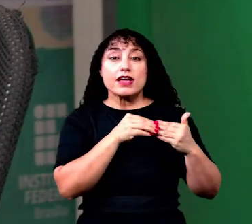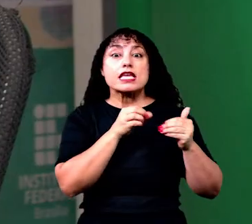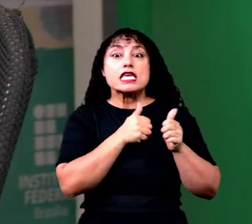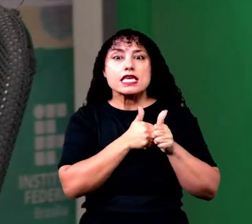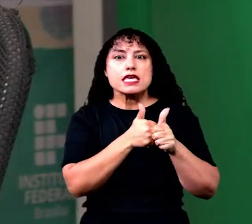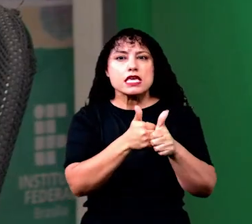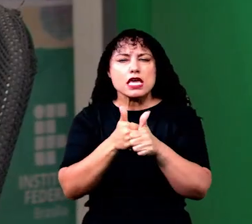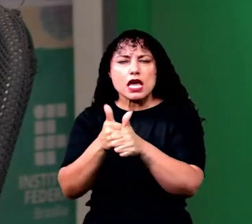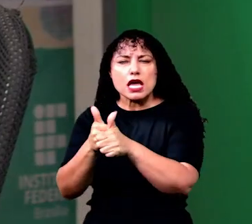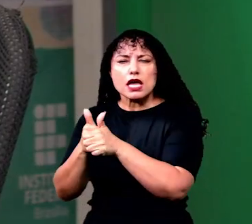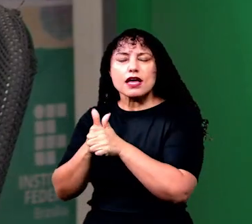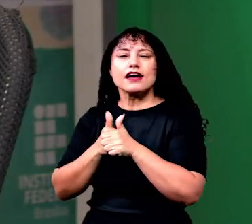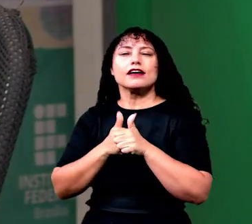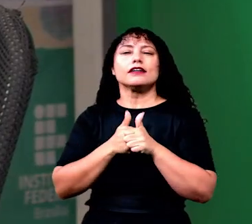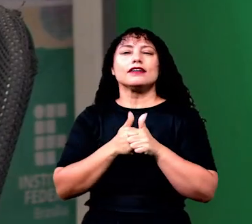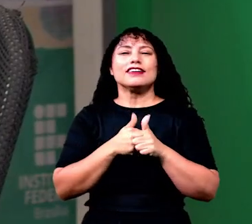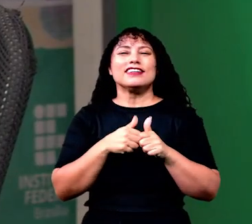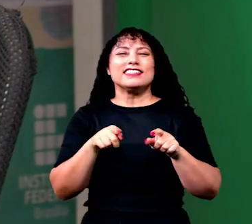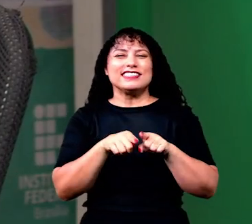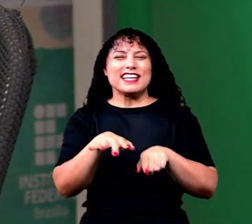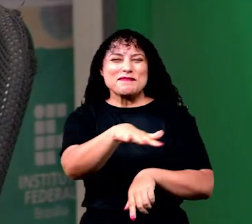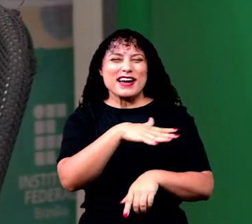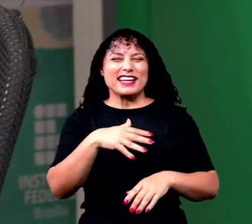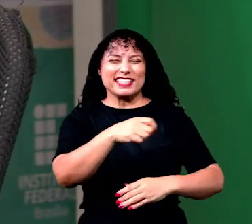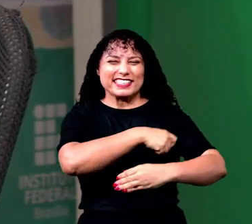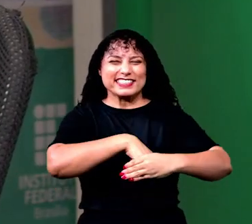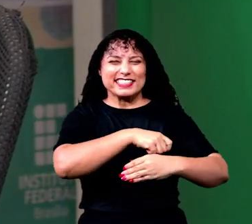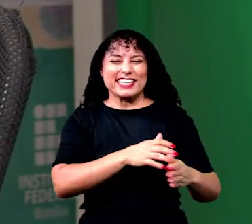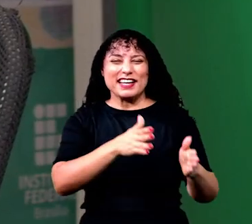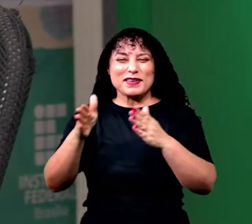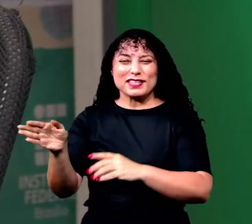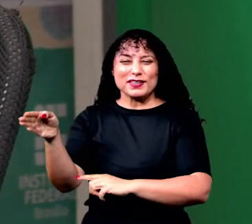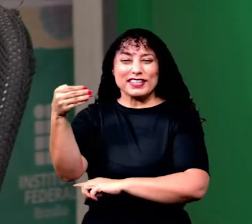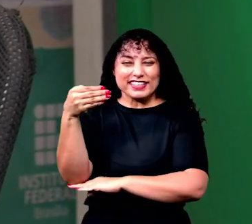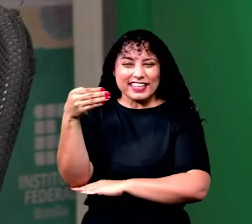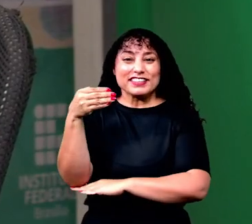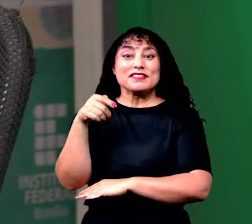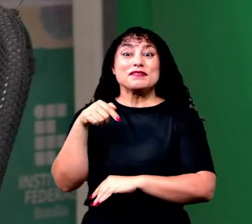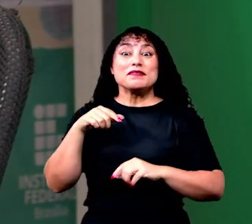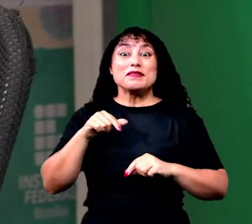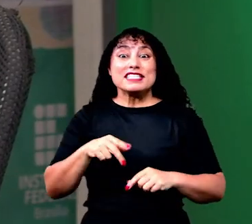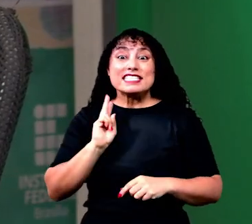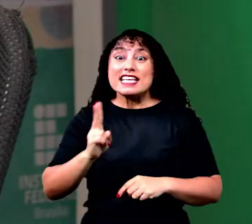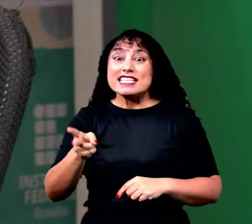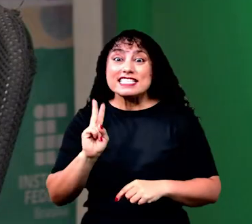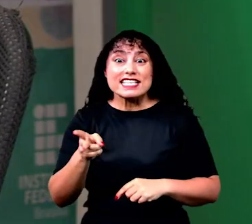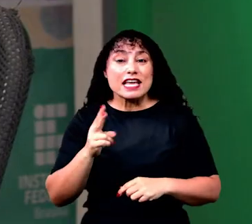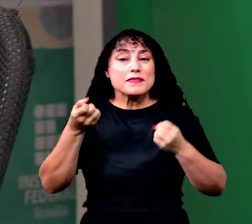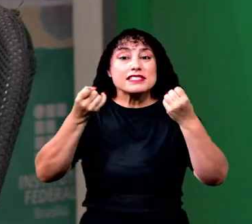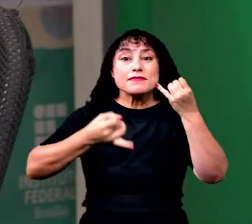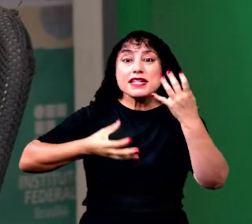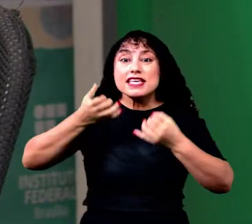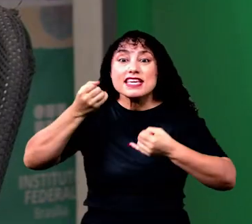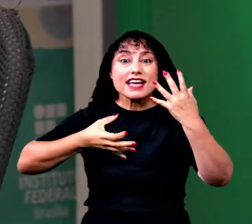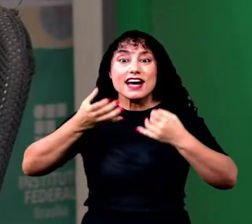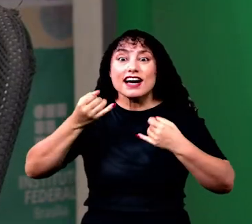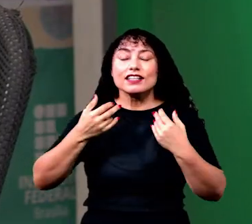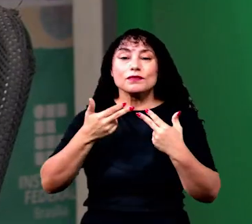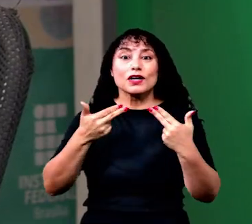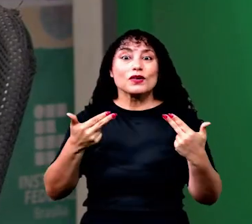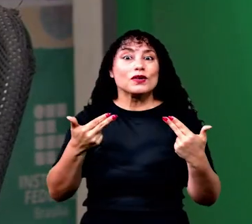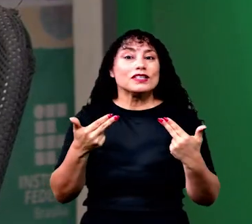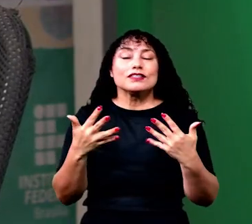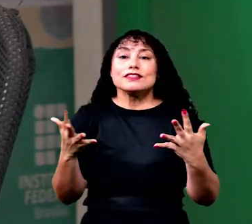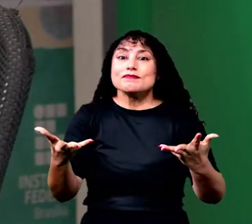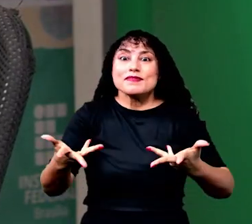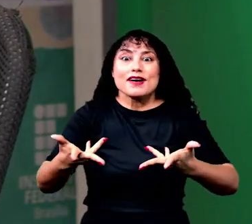estavam todos guiando, tinha o pedaço de gastronomia e tinha um pedaço de hotelaria, mas vocês estavam sempre ali explicando.